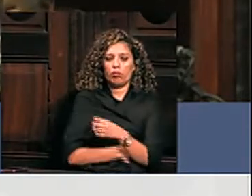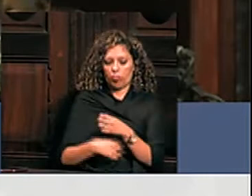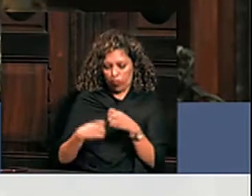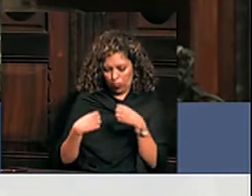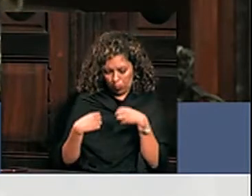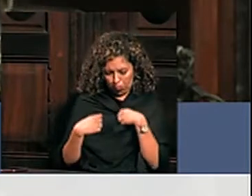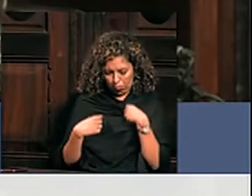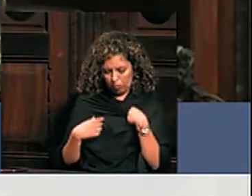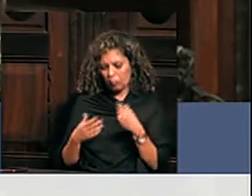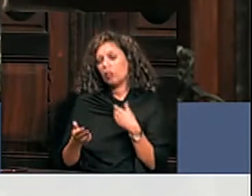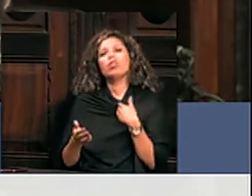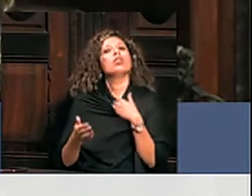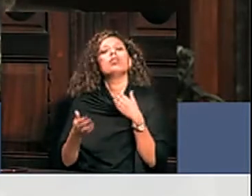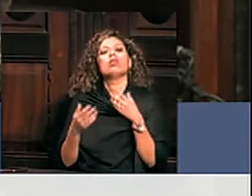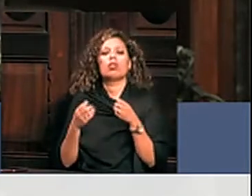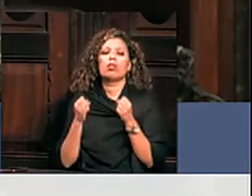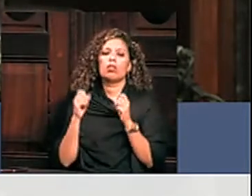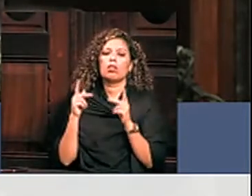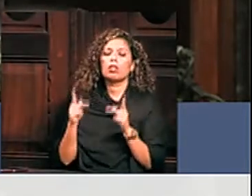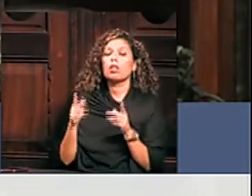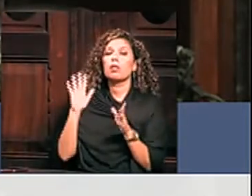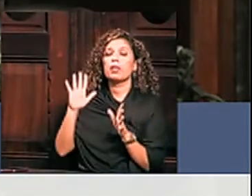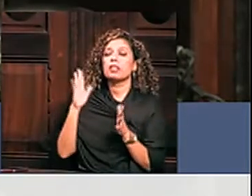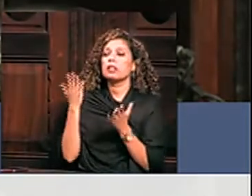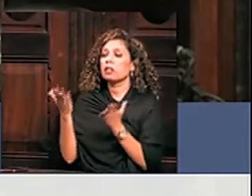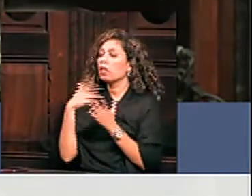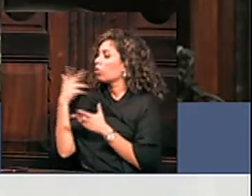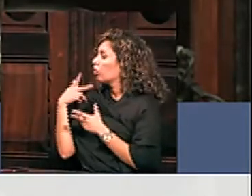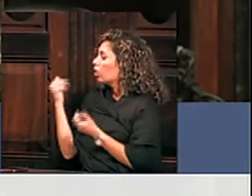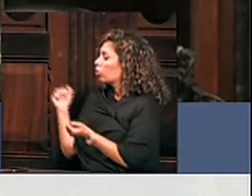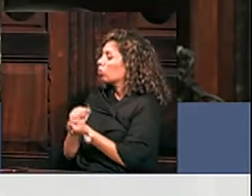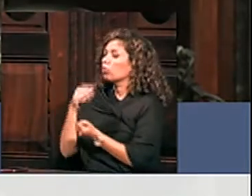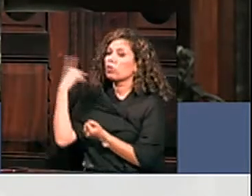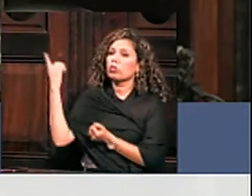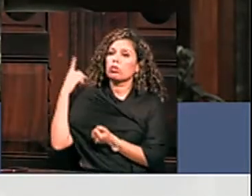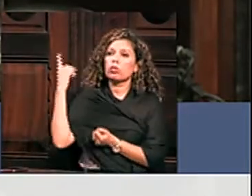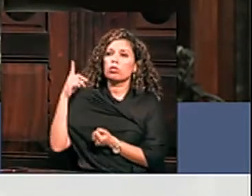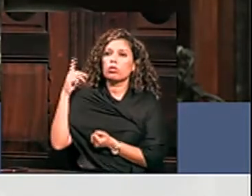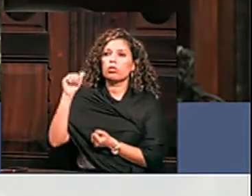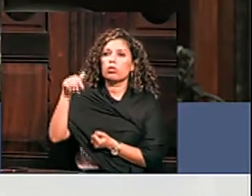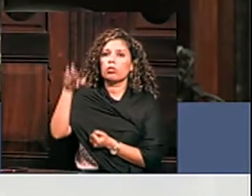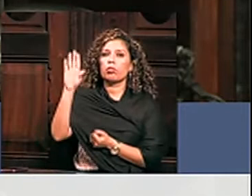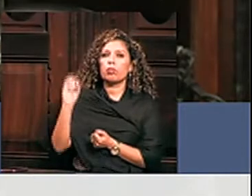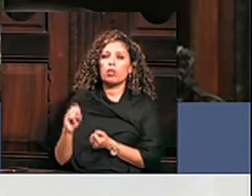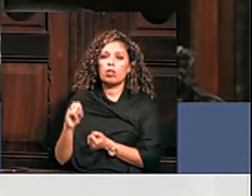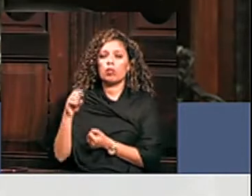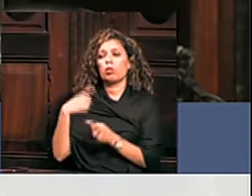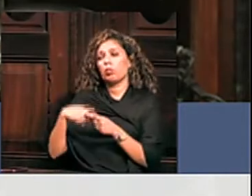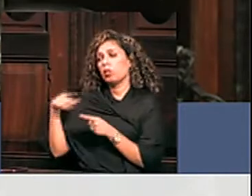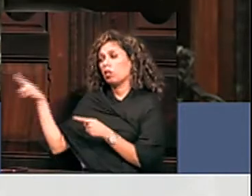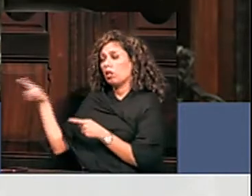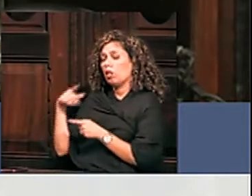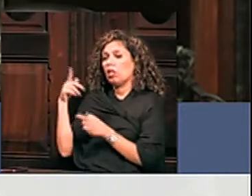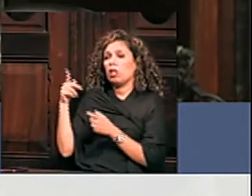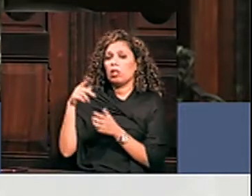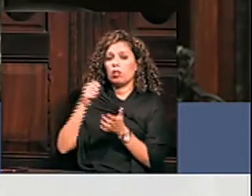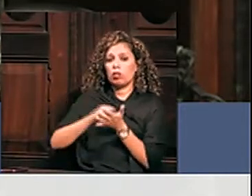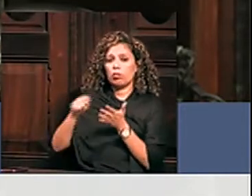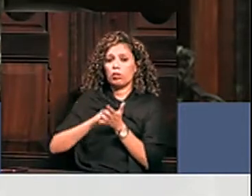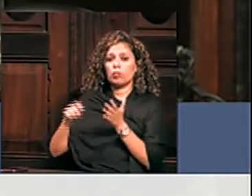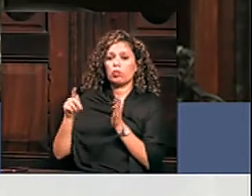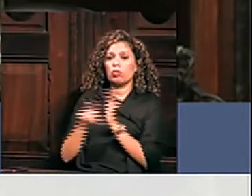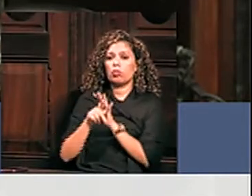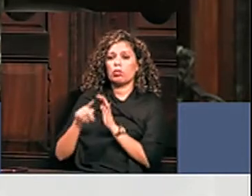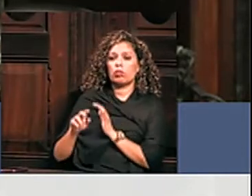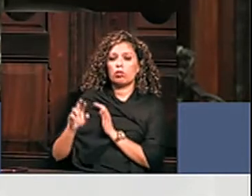De fazer a consulta ao deputado Paulo Ramos. É porque são muitos autores, tem outros autores. Mas ele é um deles,